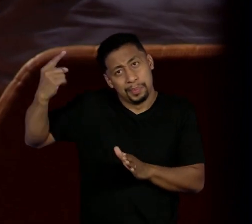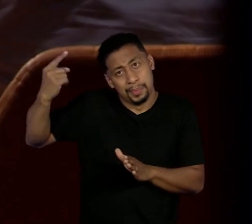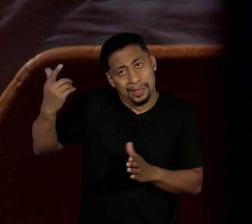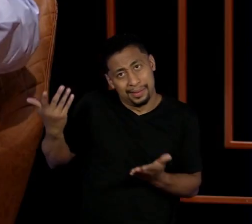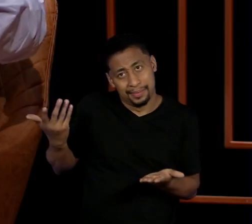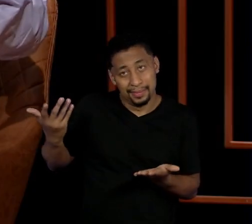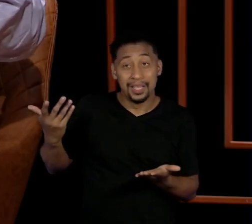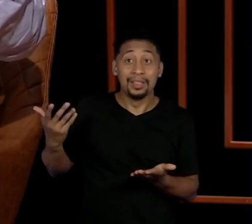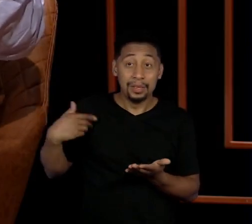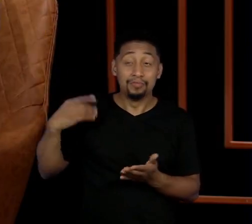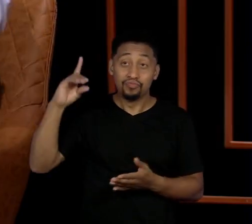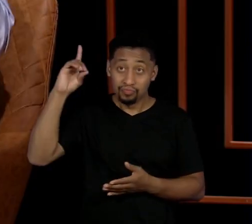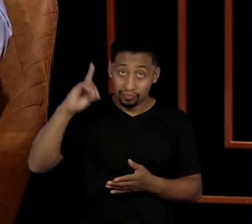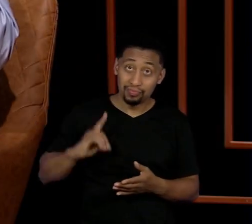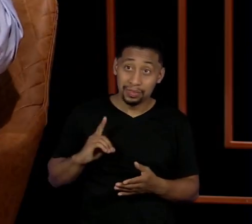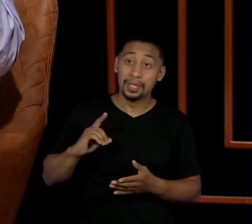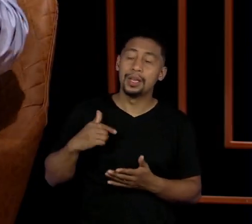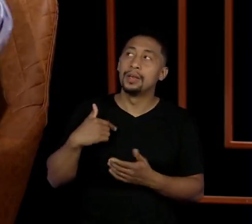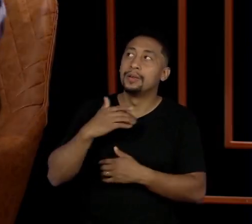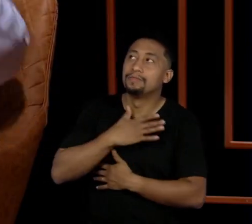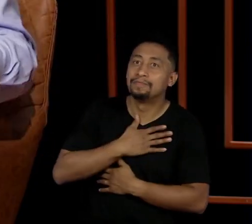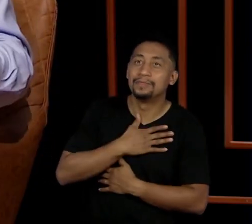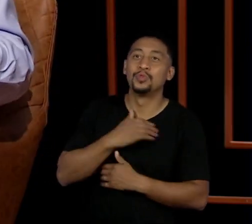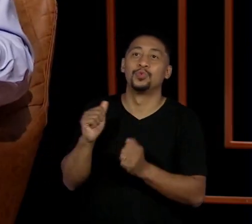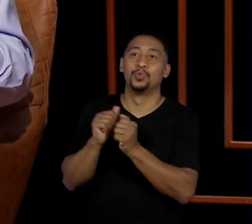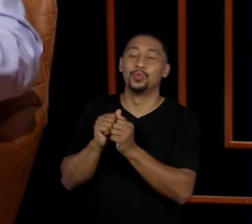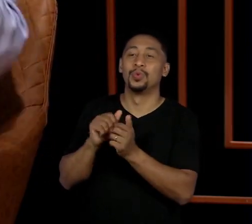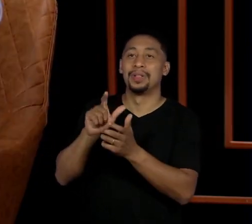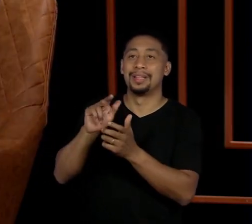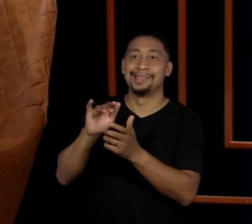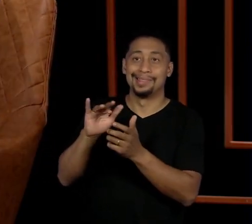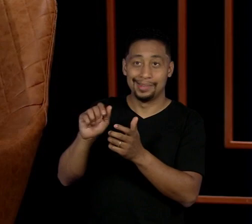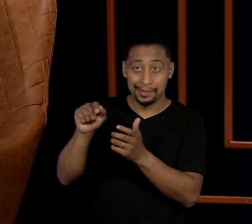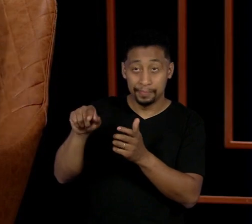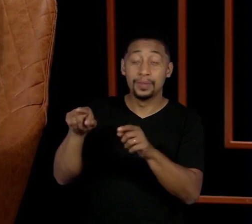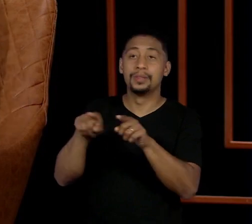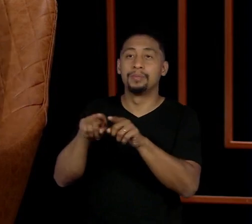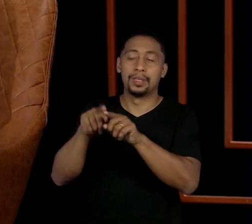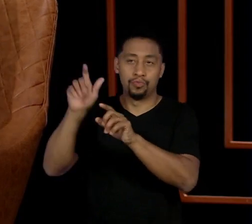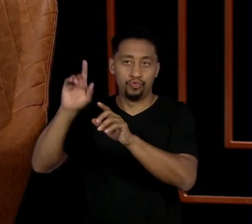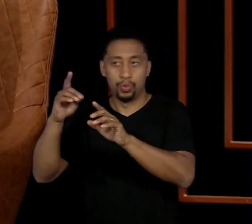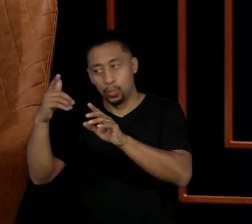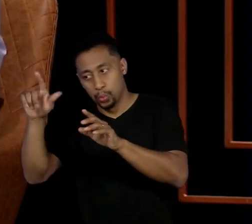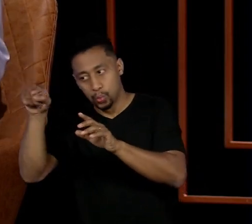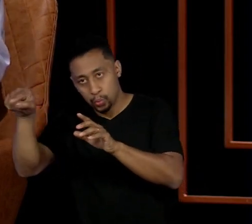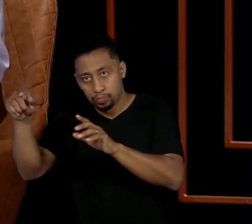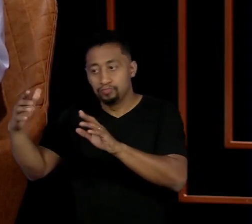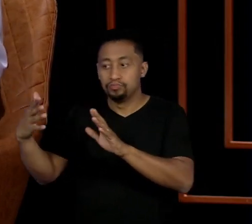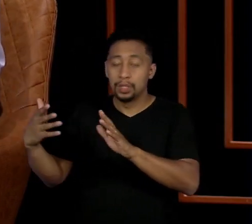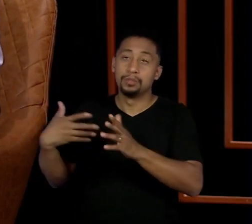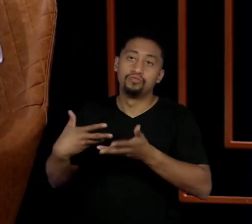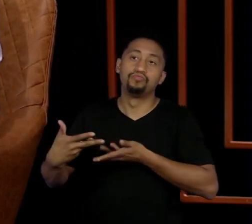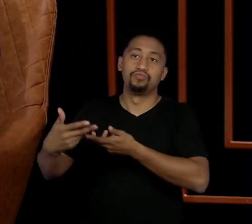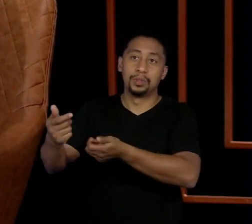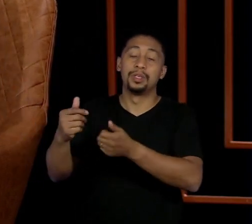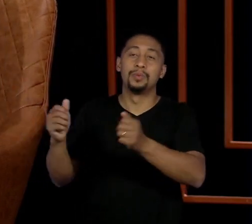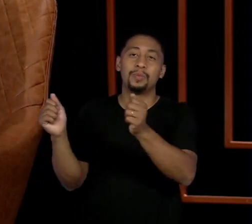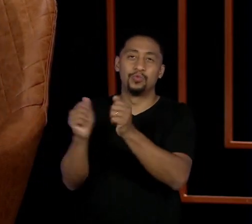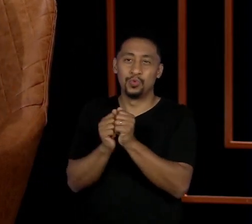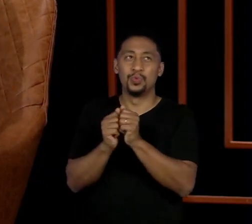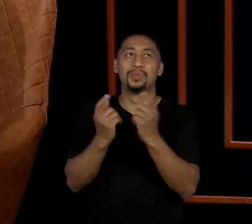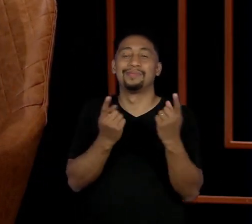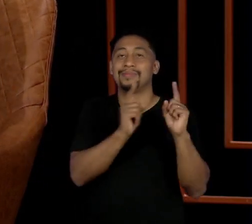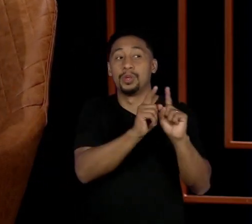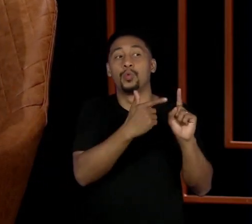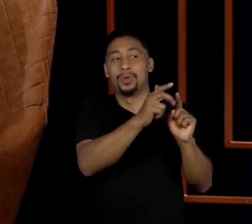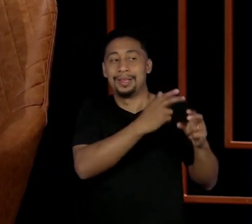era o Brincando em Cima daquilo. Que eu tinha visto com a Marília Pêra, direção do Aderbal, e eu montei, na época eu estava fazendo par com a Débora Bloch, numa